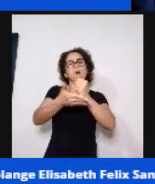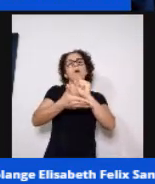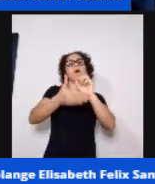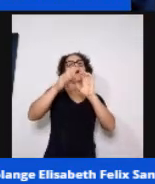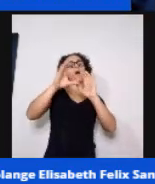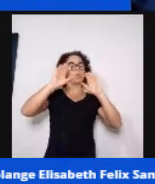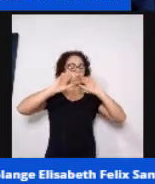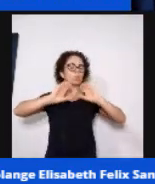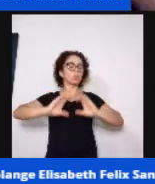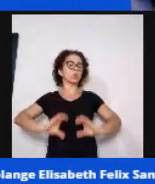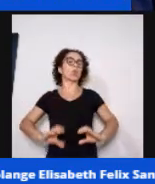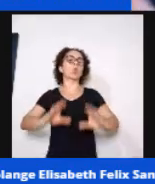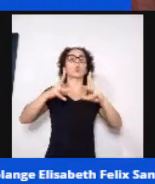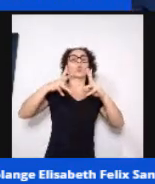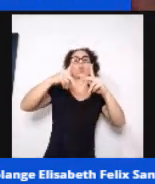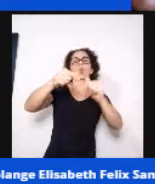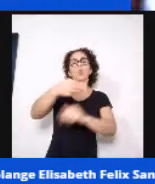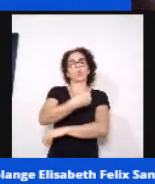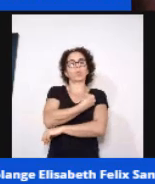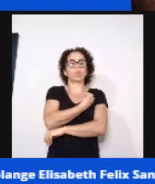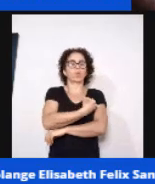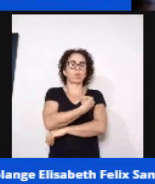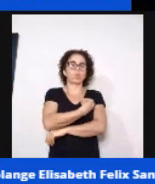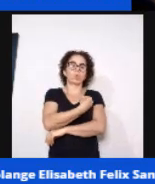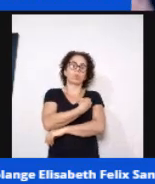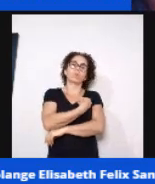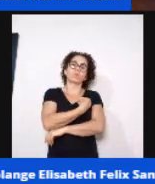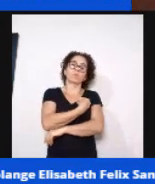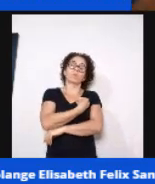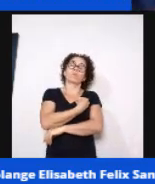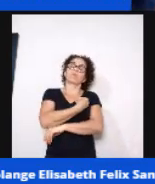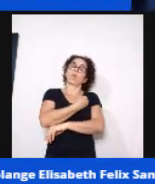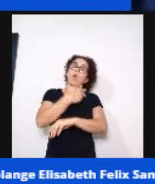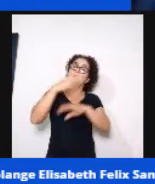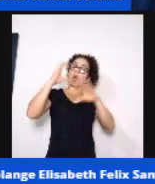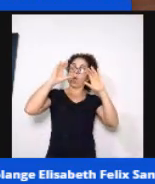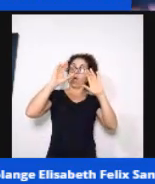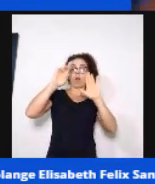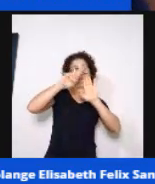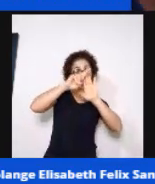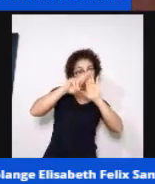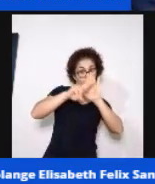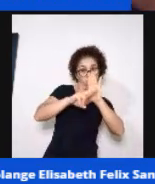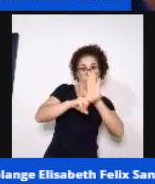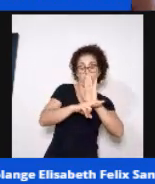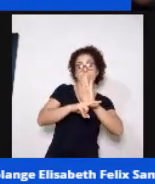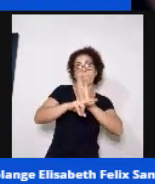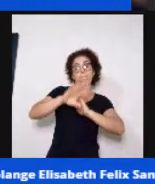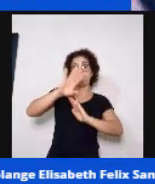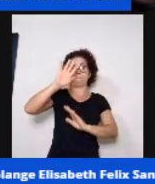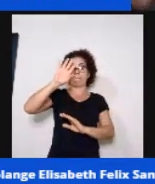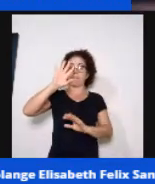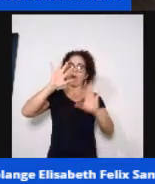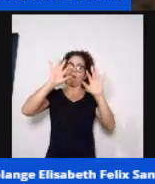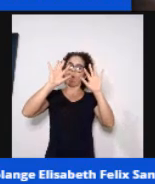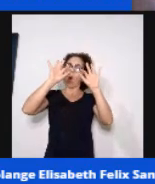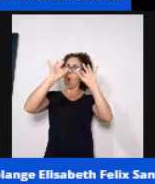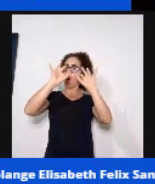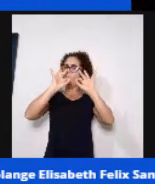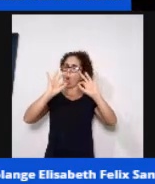em tudo nessa vida. Ou eu vou adotar um padrão mais otimista, ou eu vou adotar um